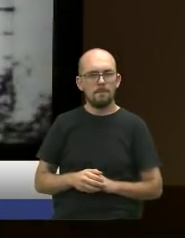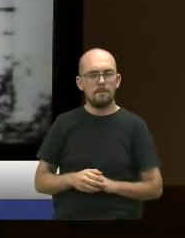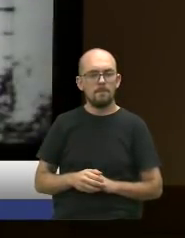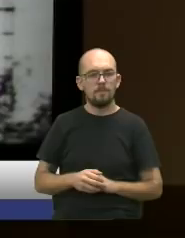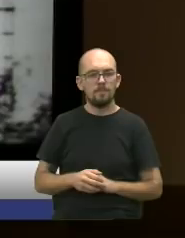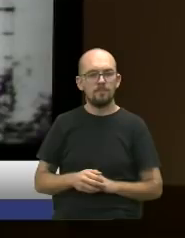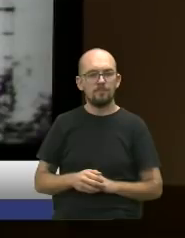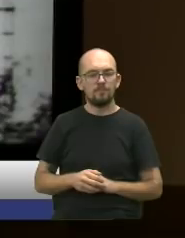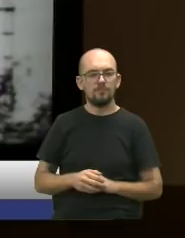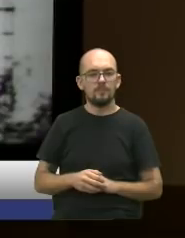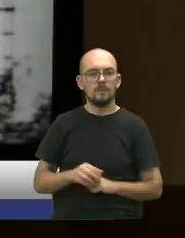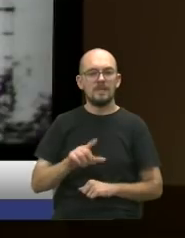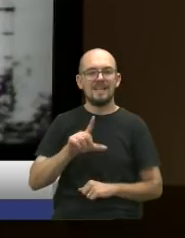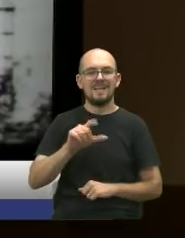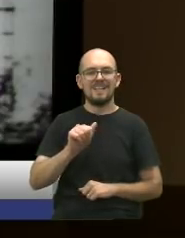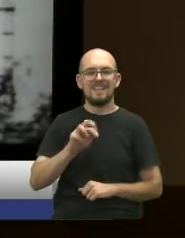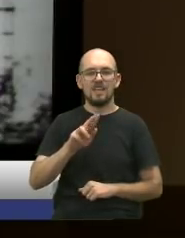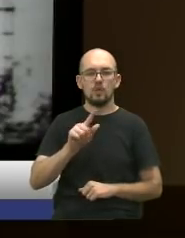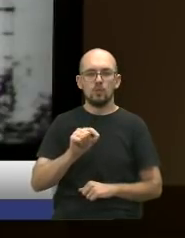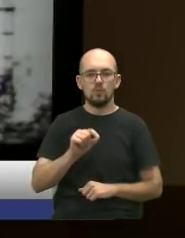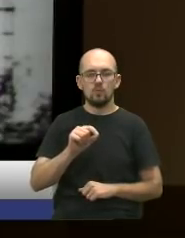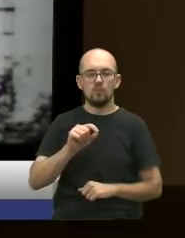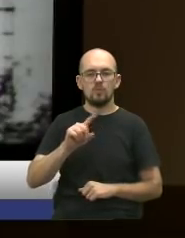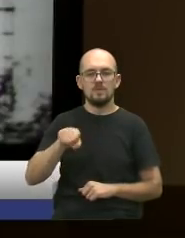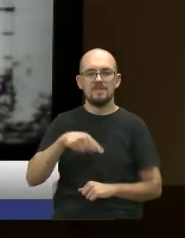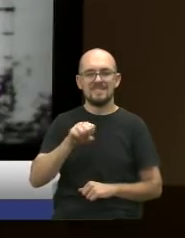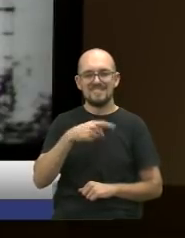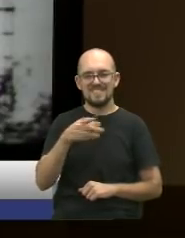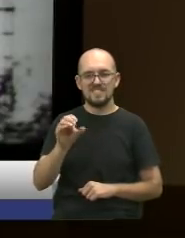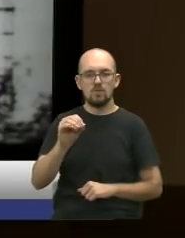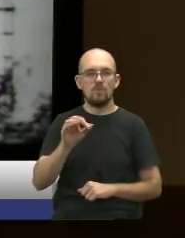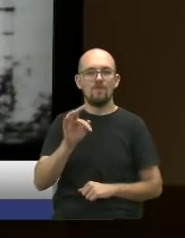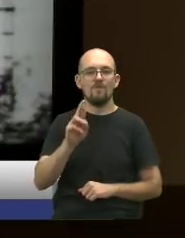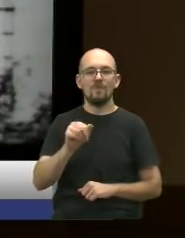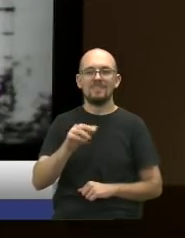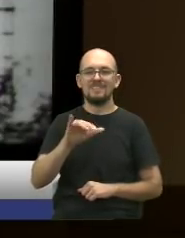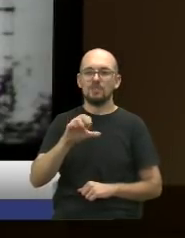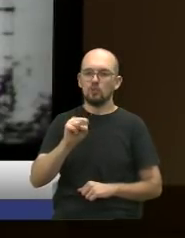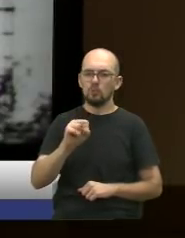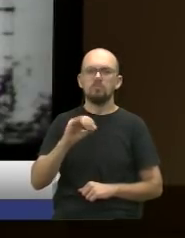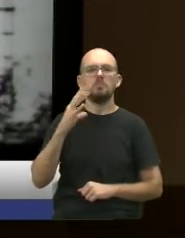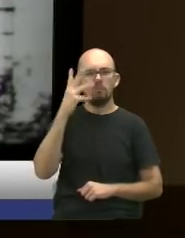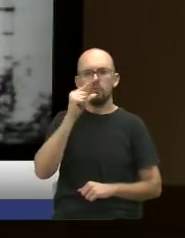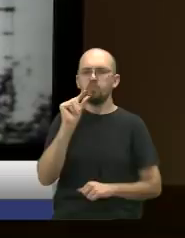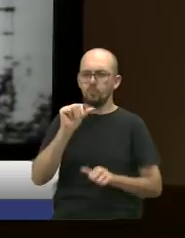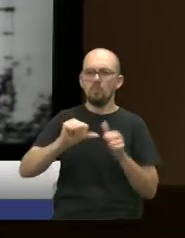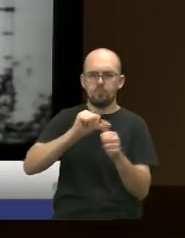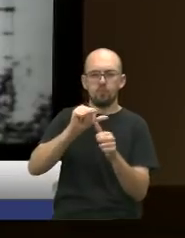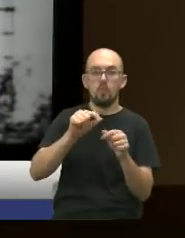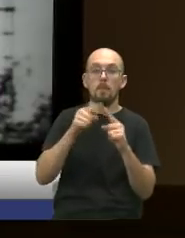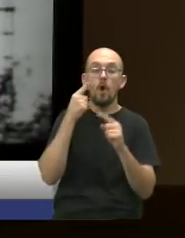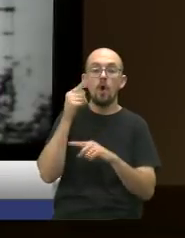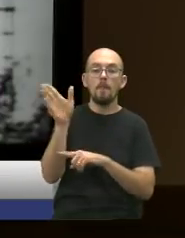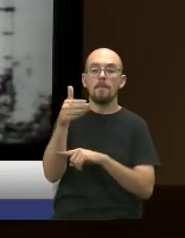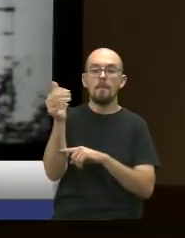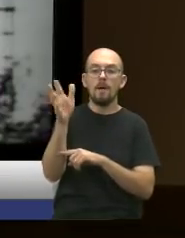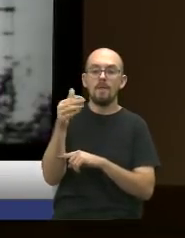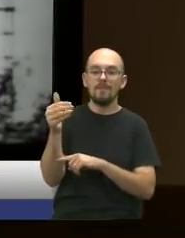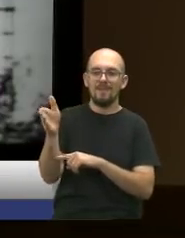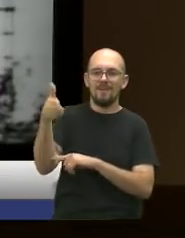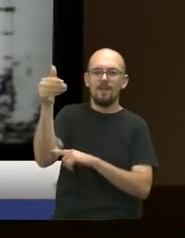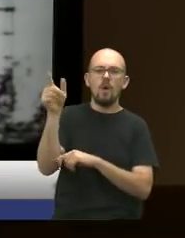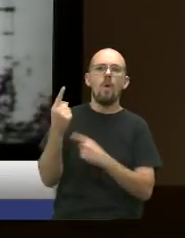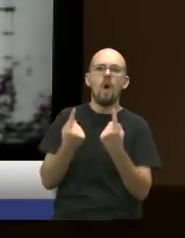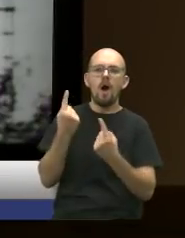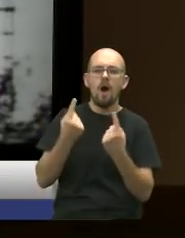Largo de São Francisco. Mudou um pouquinho a entrada, mas ainda continua linda. E vejam as bandeiras que estão no mastro. No